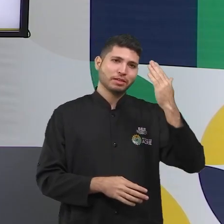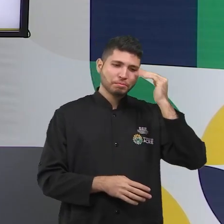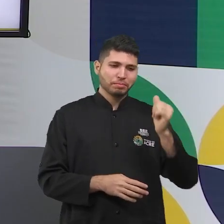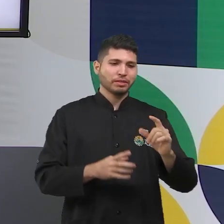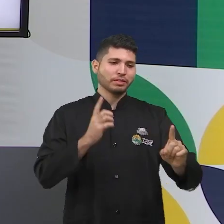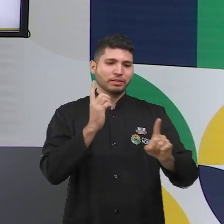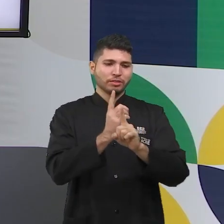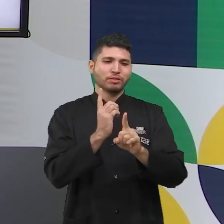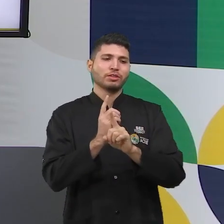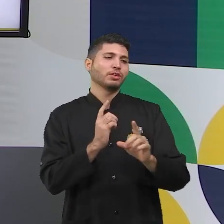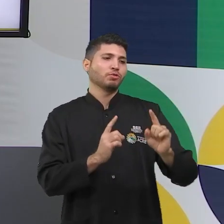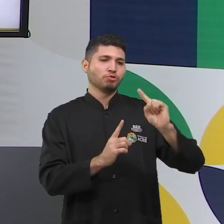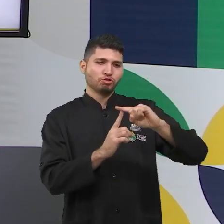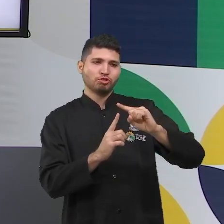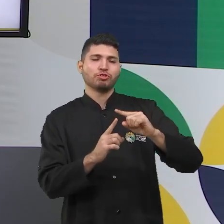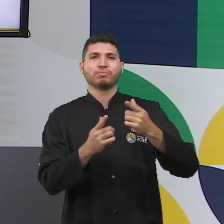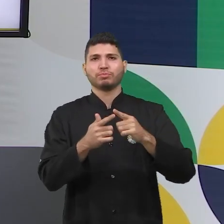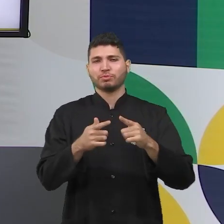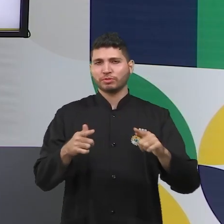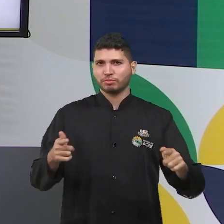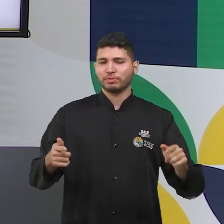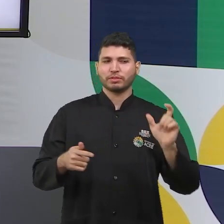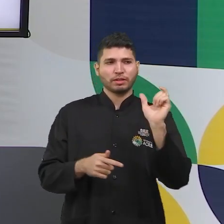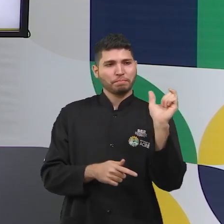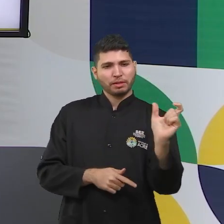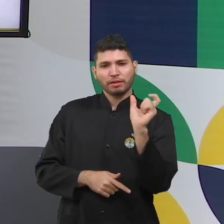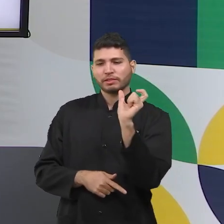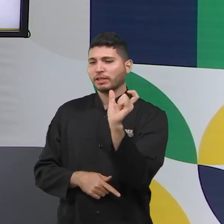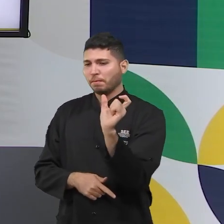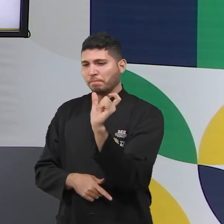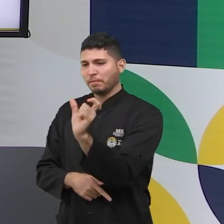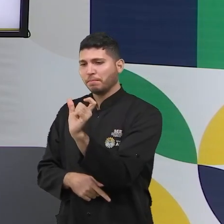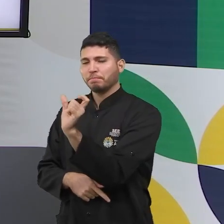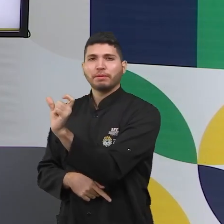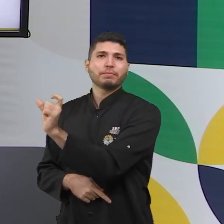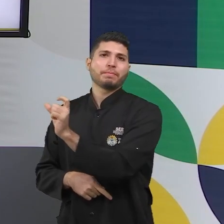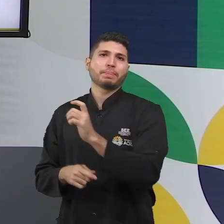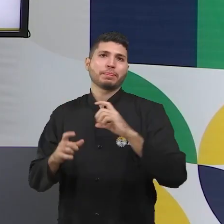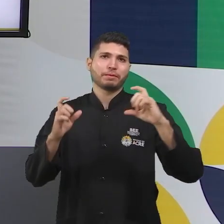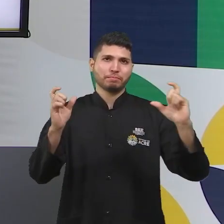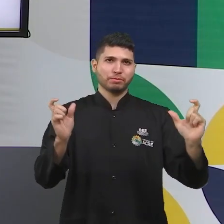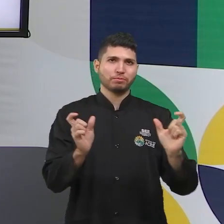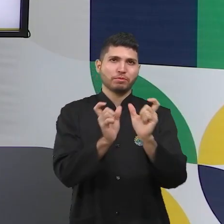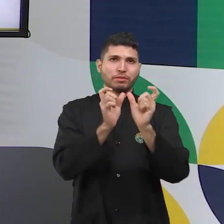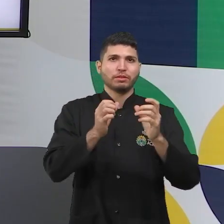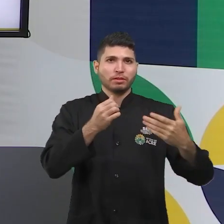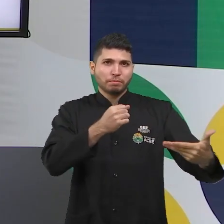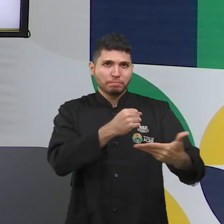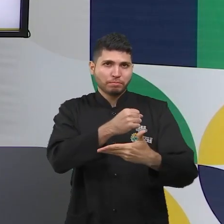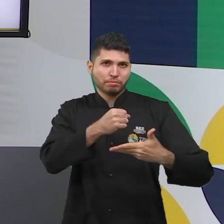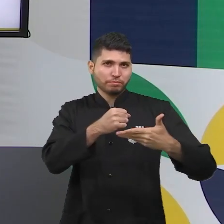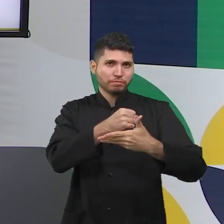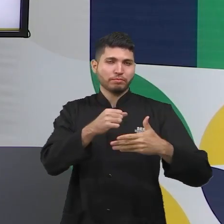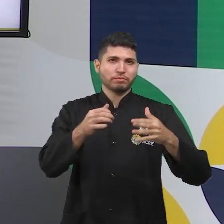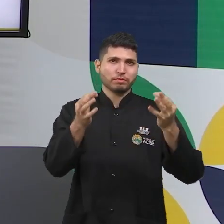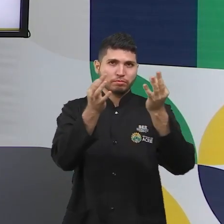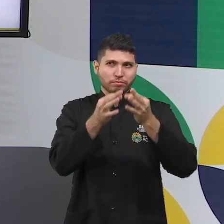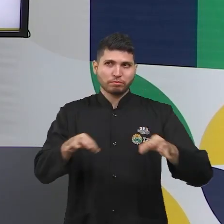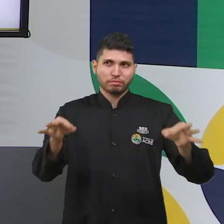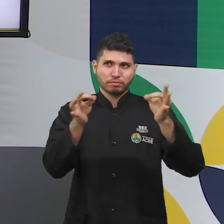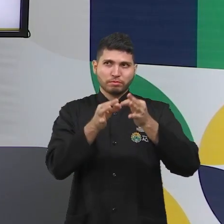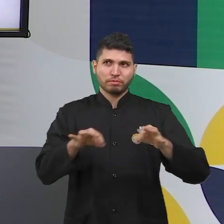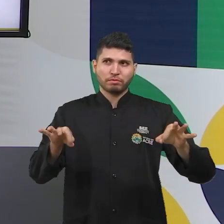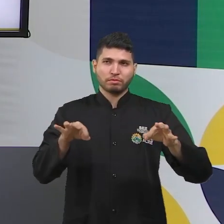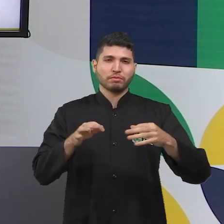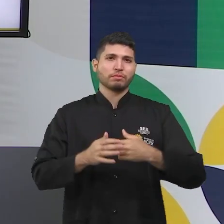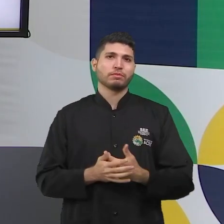classe gramatical cada palavra pertence, né? A morfologia, ela é a base da sintaxe, né? Então, nós